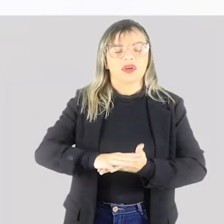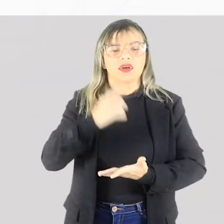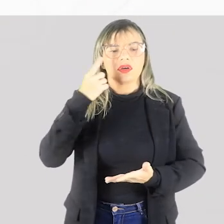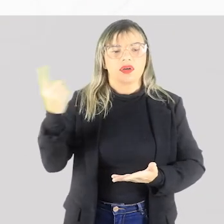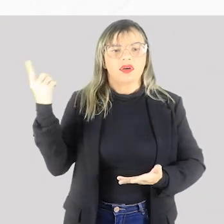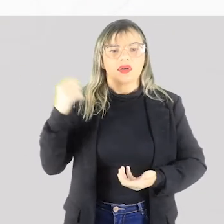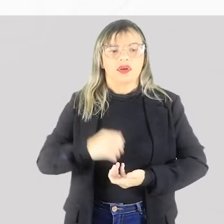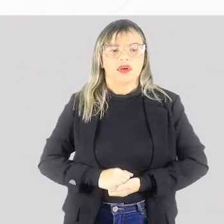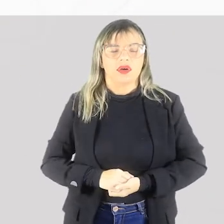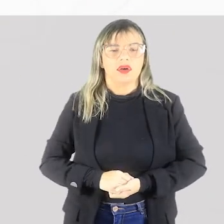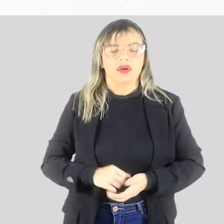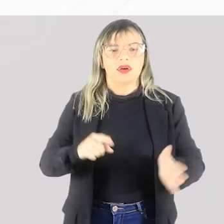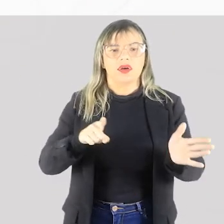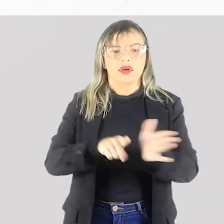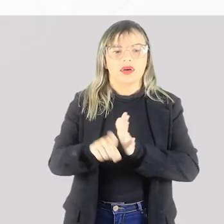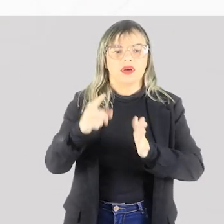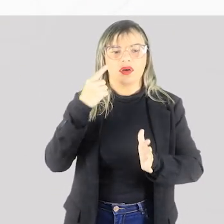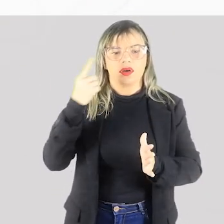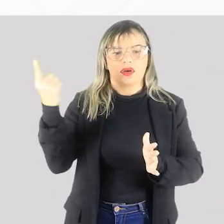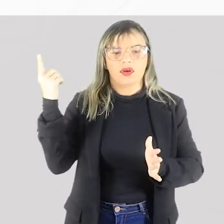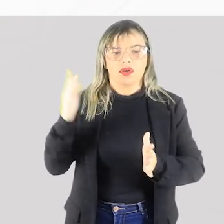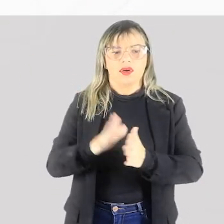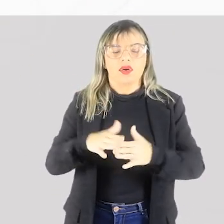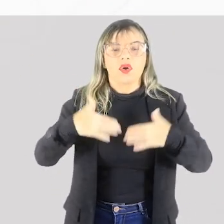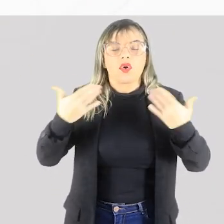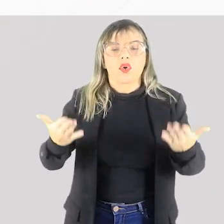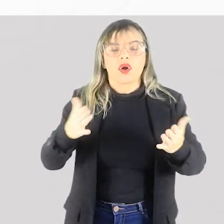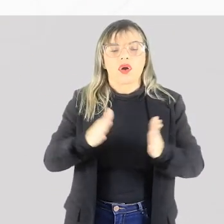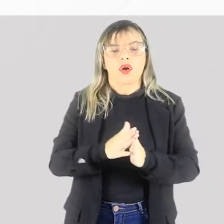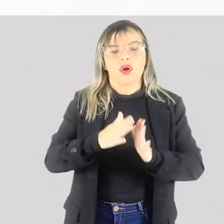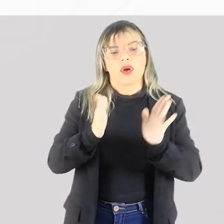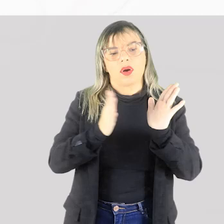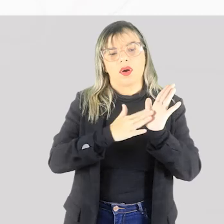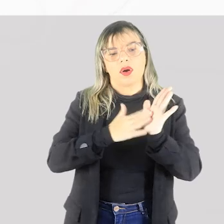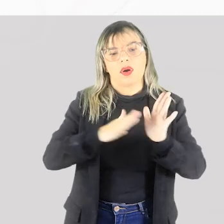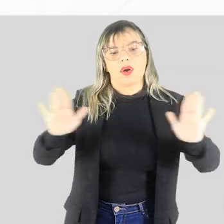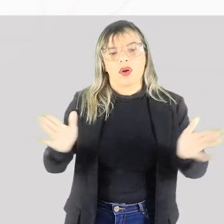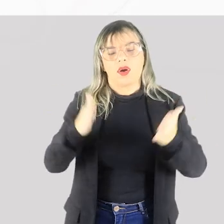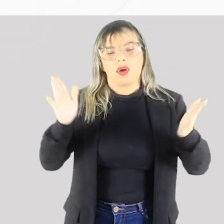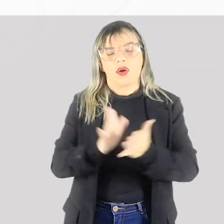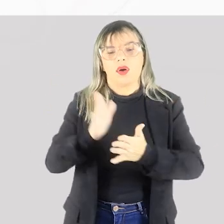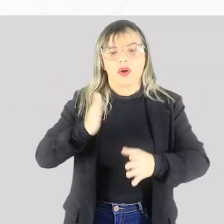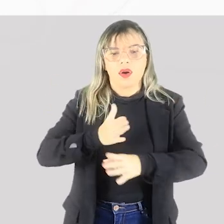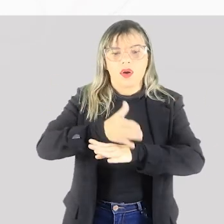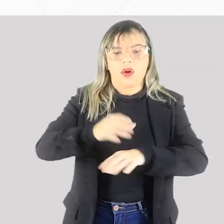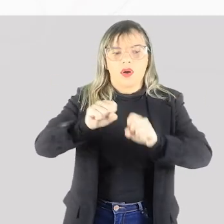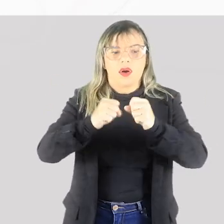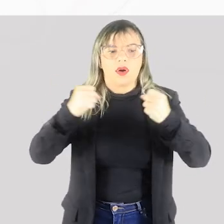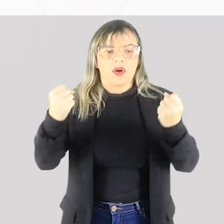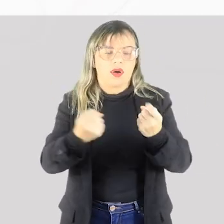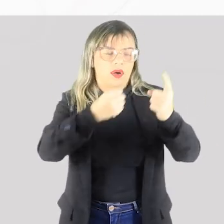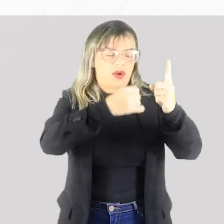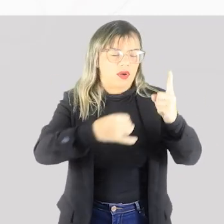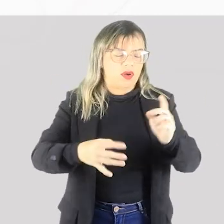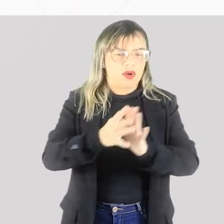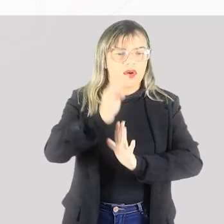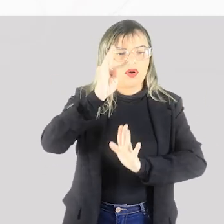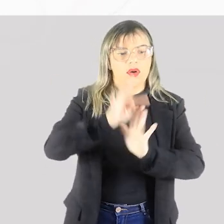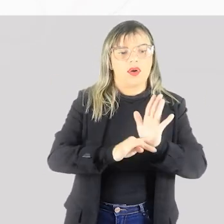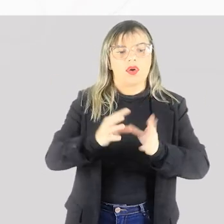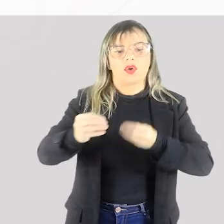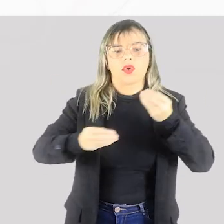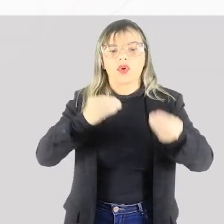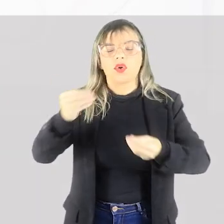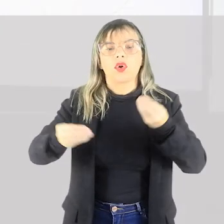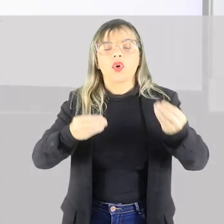a seguinte: qual medida promove a participação social descrita no texto? Então, de que forma,